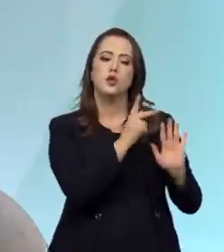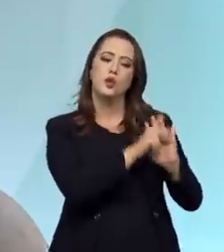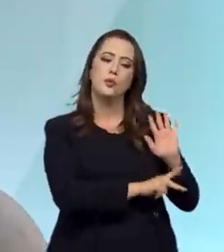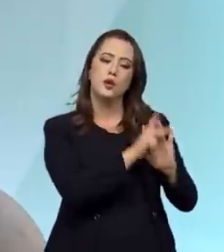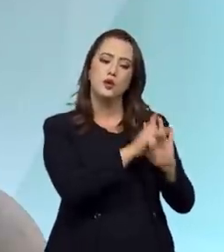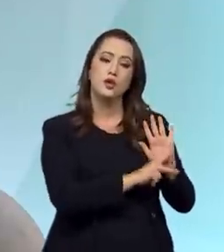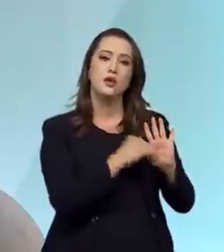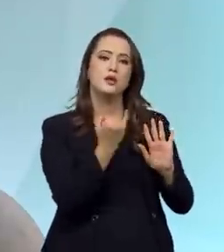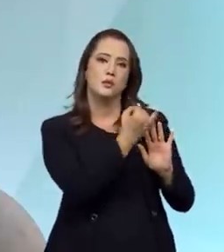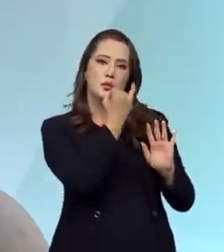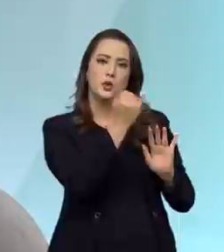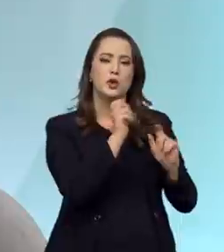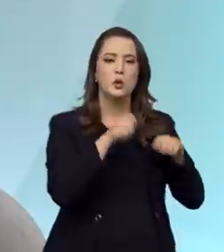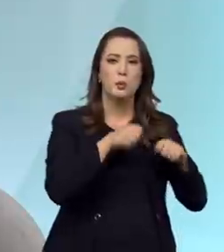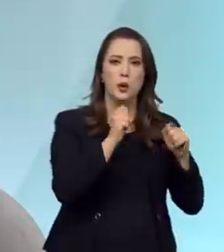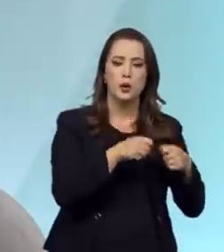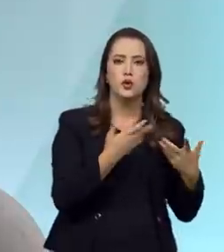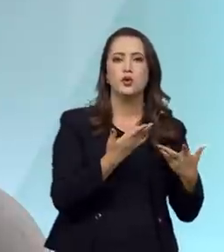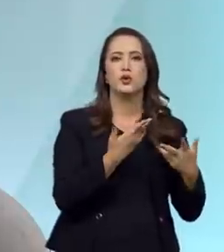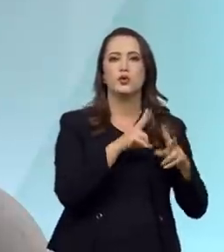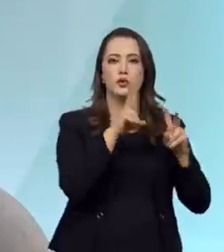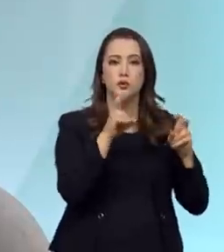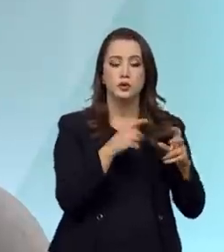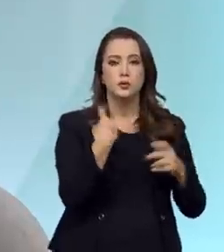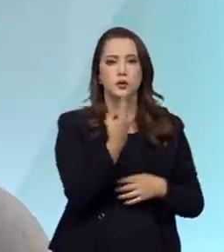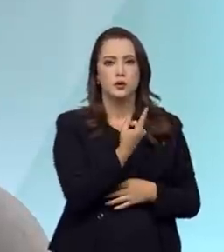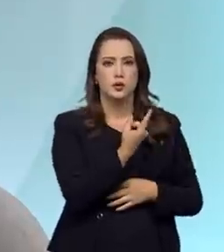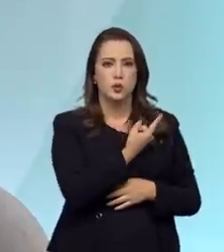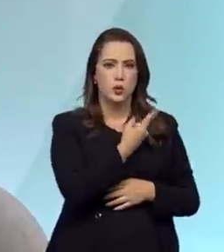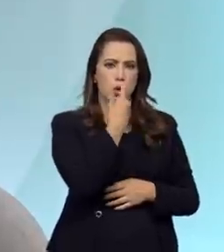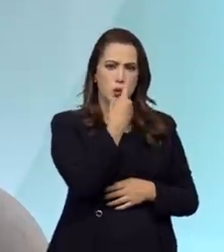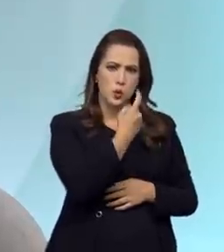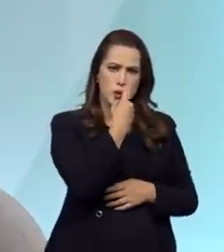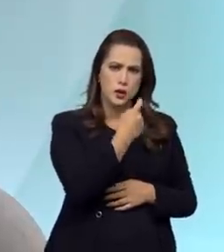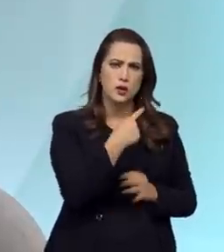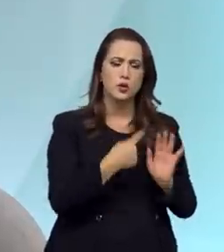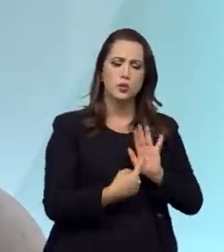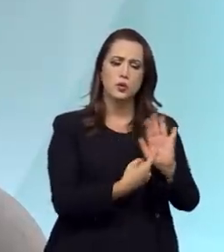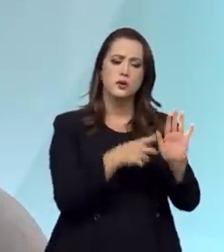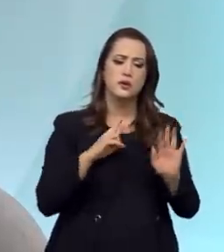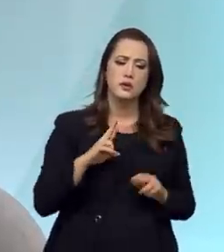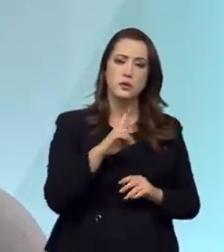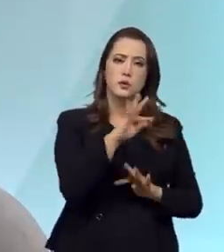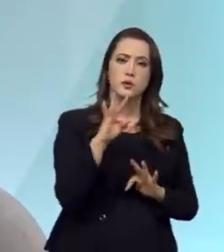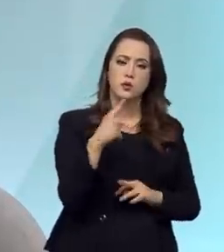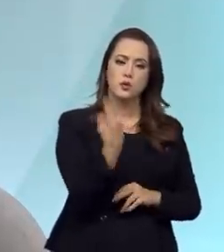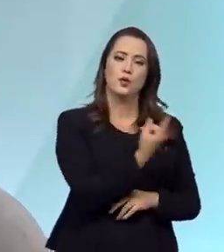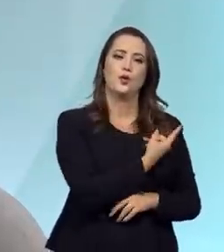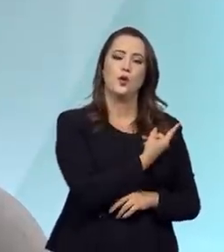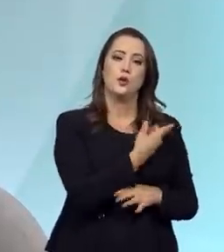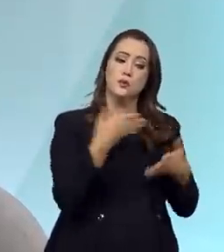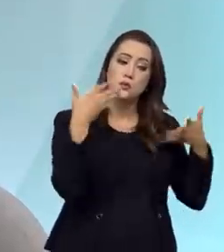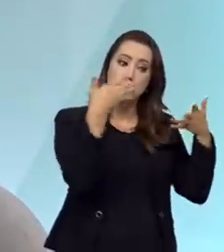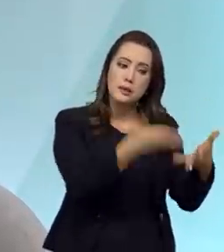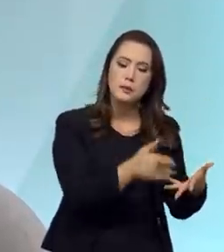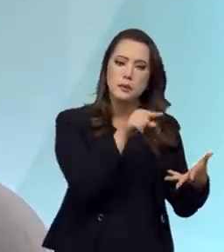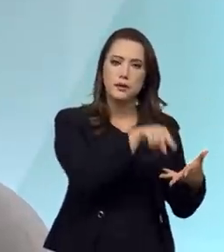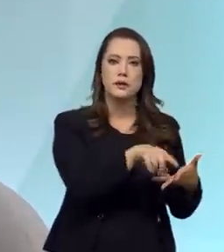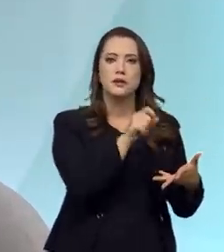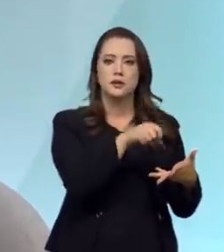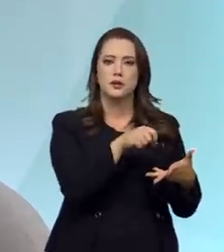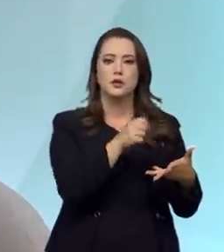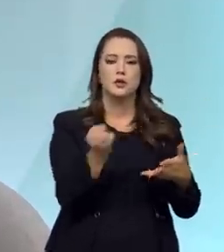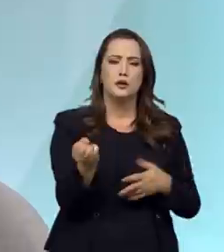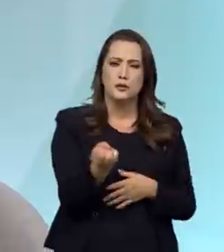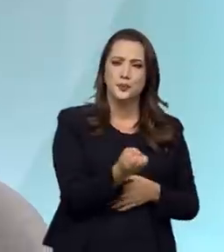projetos nessa boa direção de tratar dos ossos do nosso lixo e trazer a responsabilidade a todos nossos para participar desse